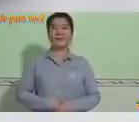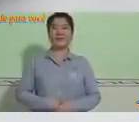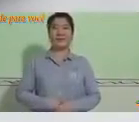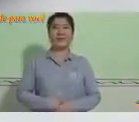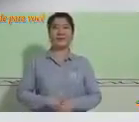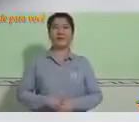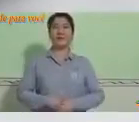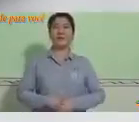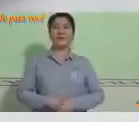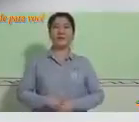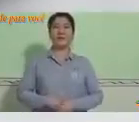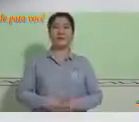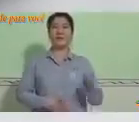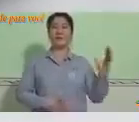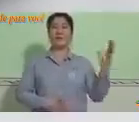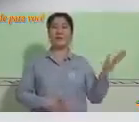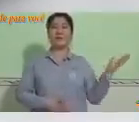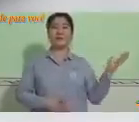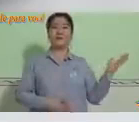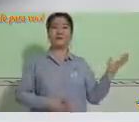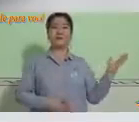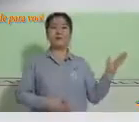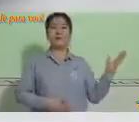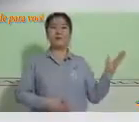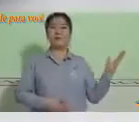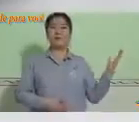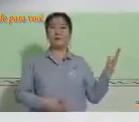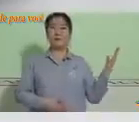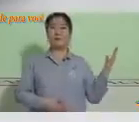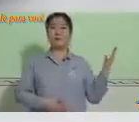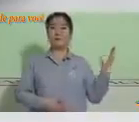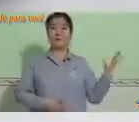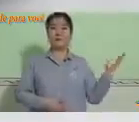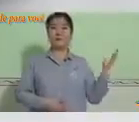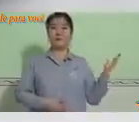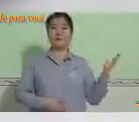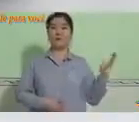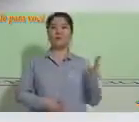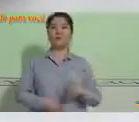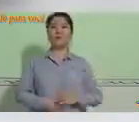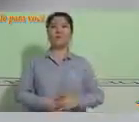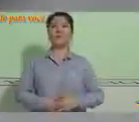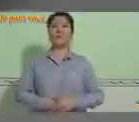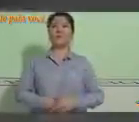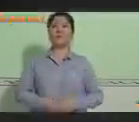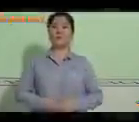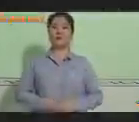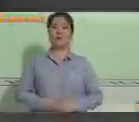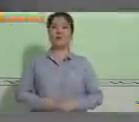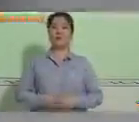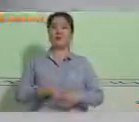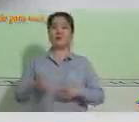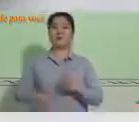TRATAMENTOSSTE acento agudo TICOSCHEA catapora NANDI deixou propriamente manchas escuras na pele, mas ficarão